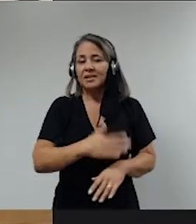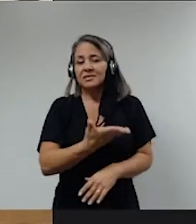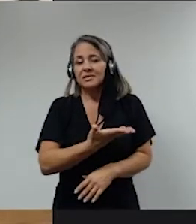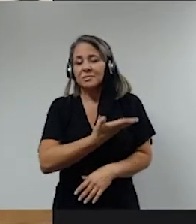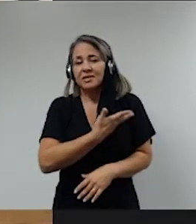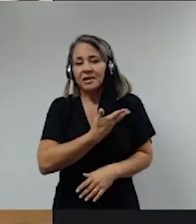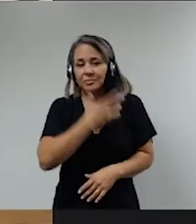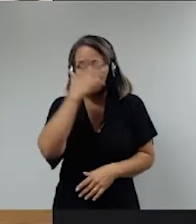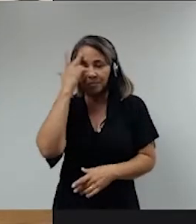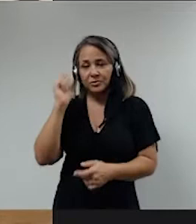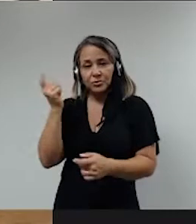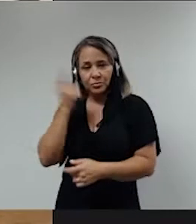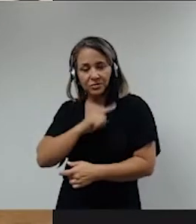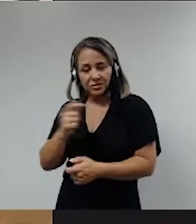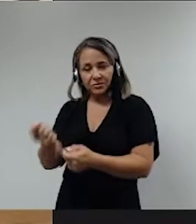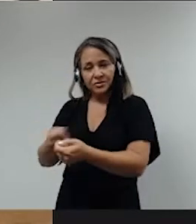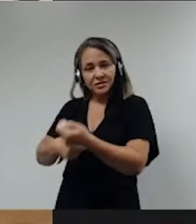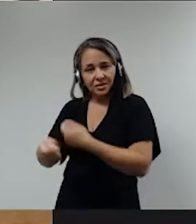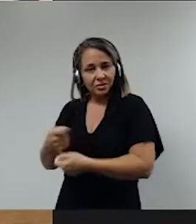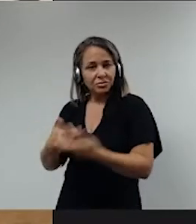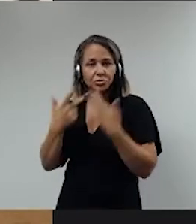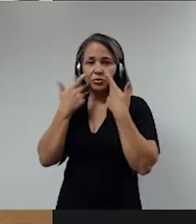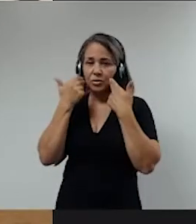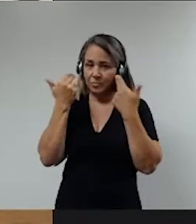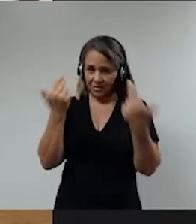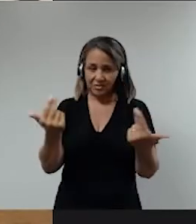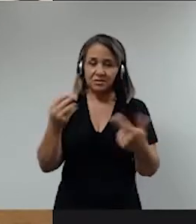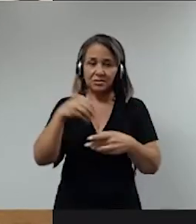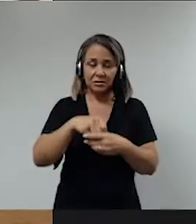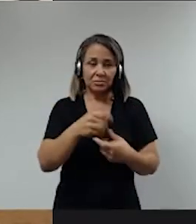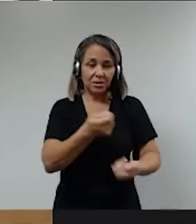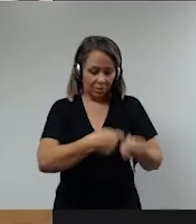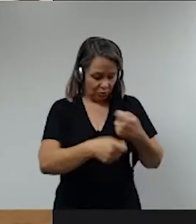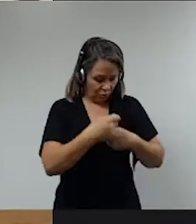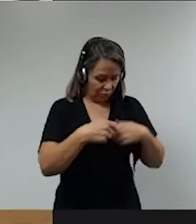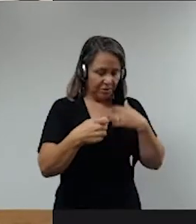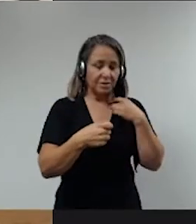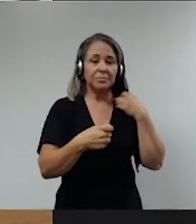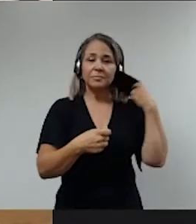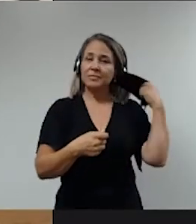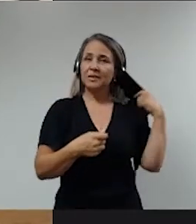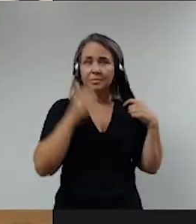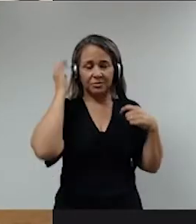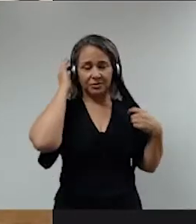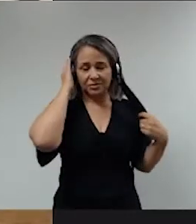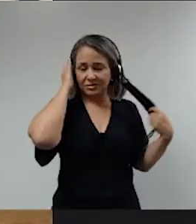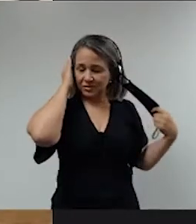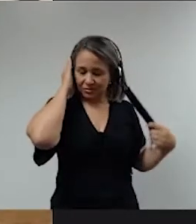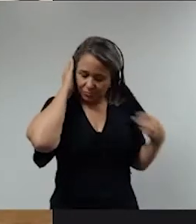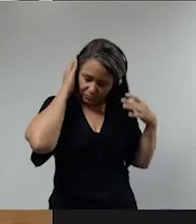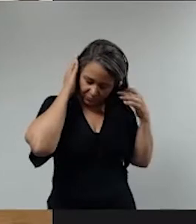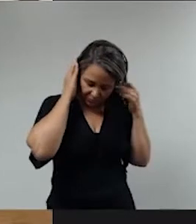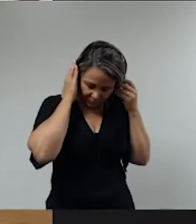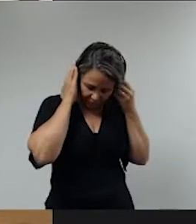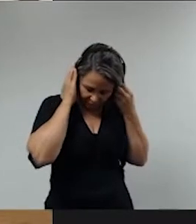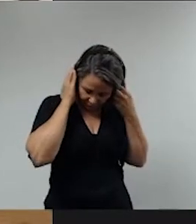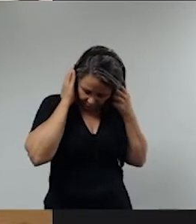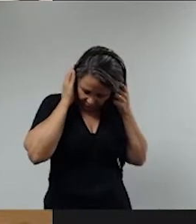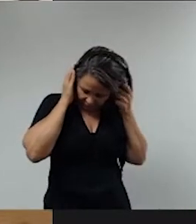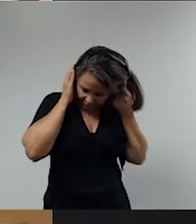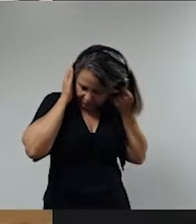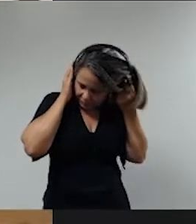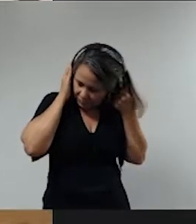façam os negócios normais da economia brasileira que se deve fazer. Ou seja, tenha o direito de